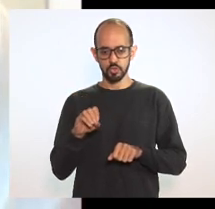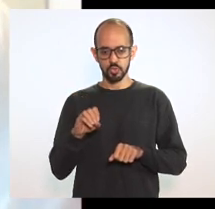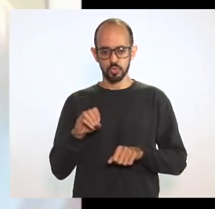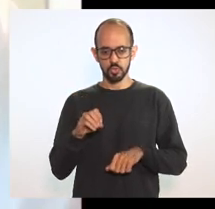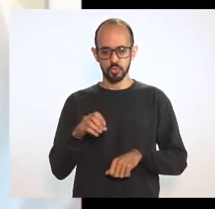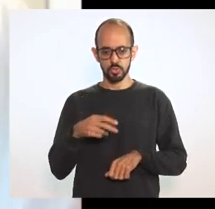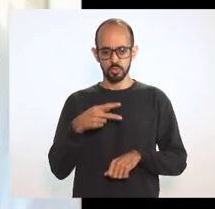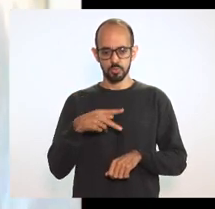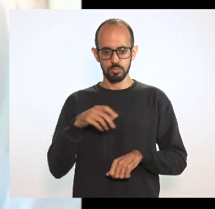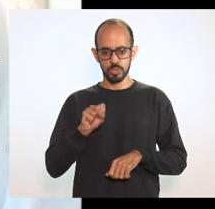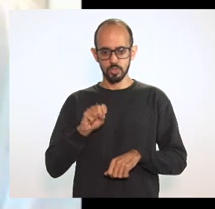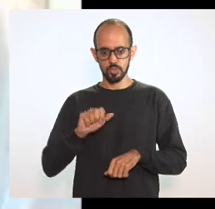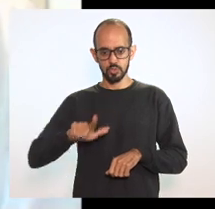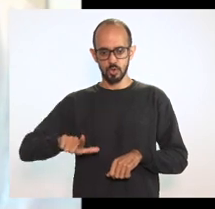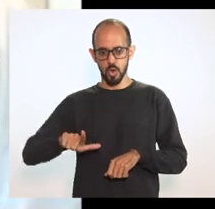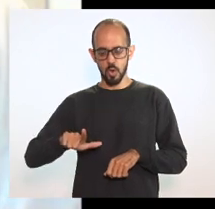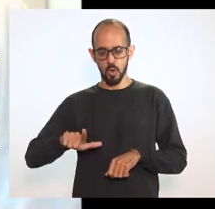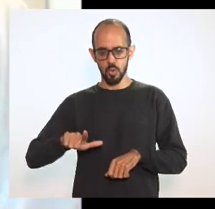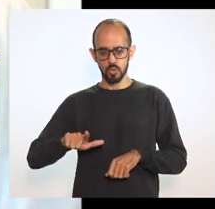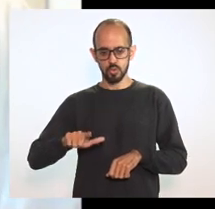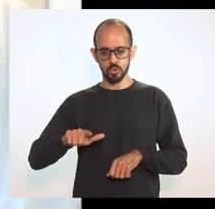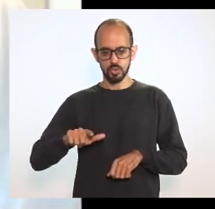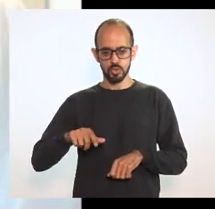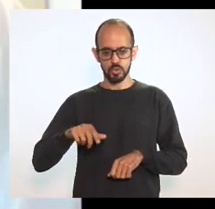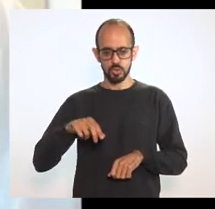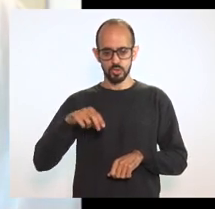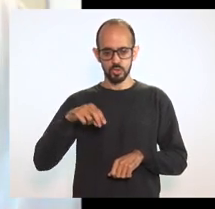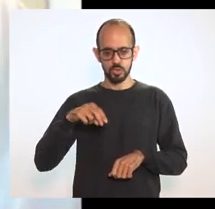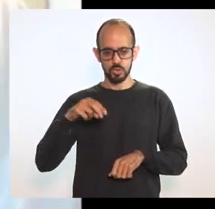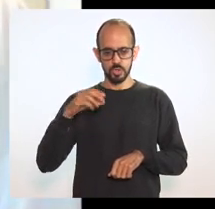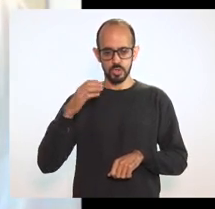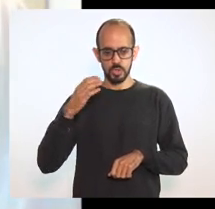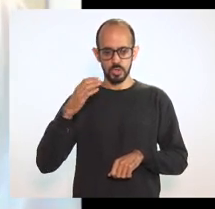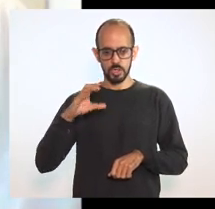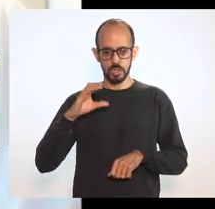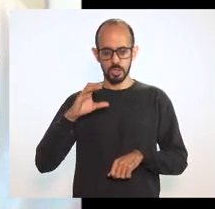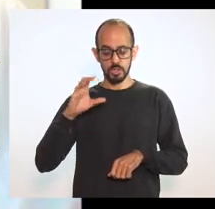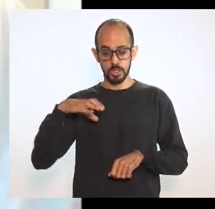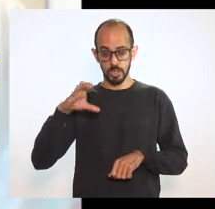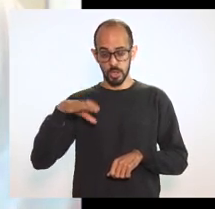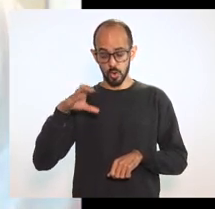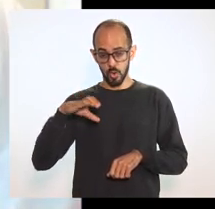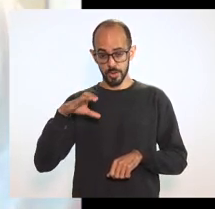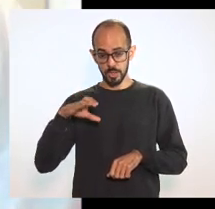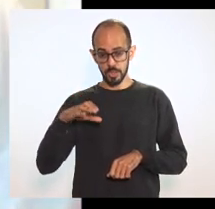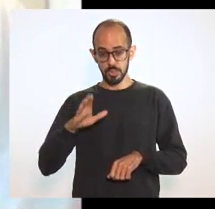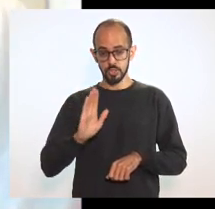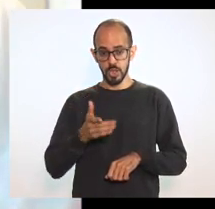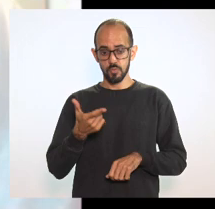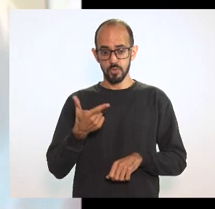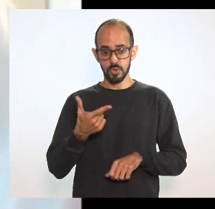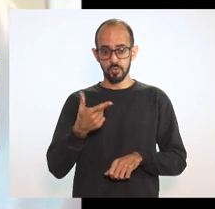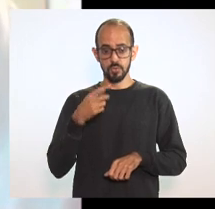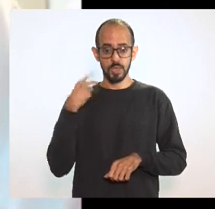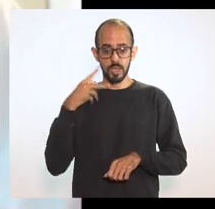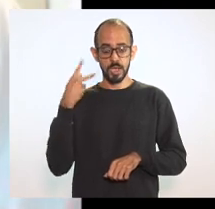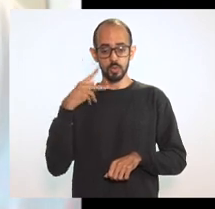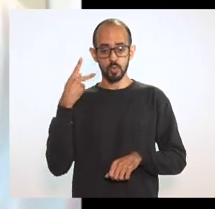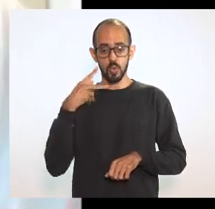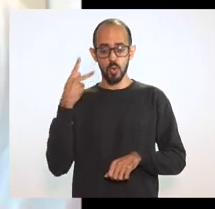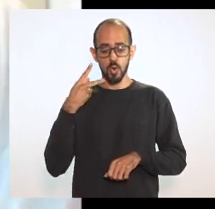de Niterói. Renatinho foi vereador por quase 20 anos, exerceu 5